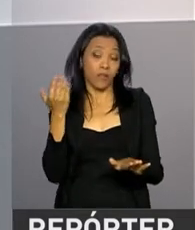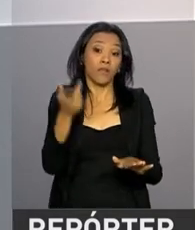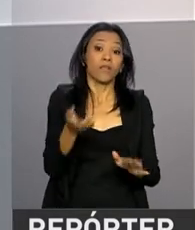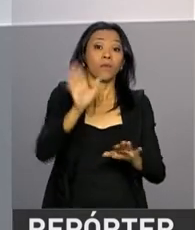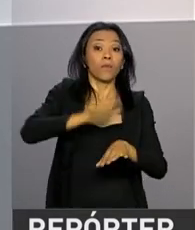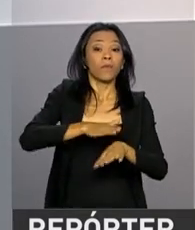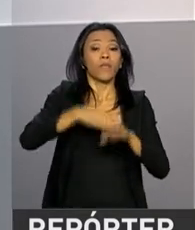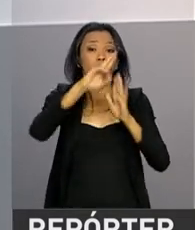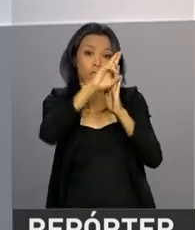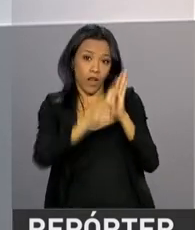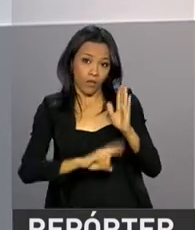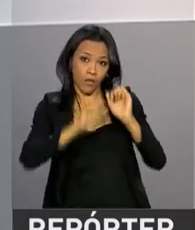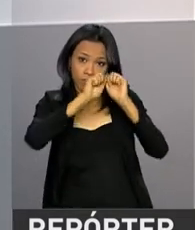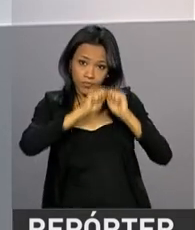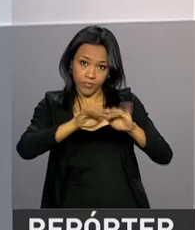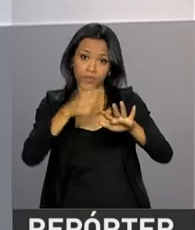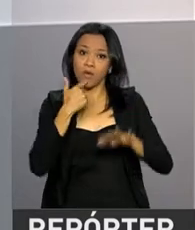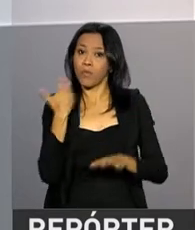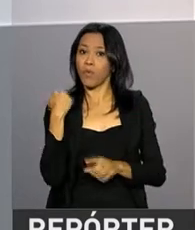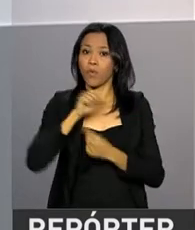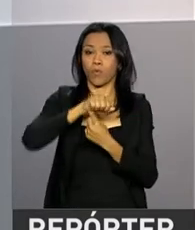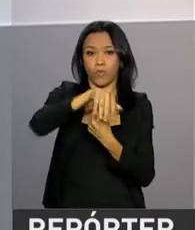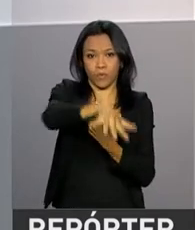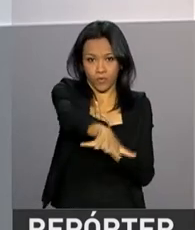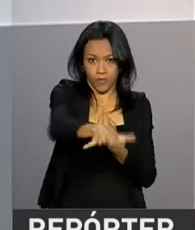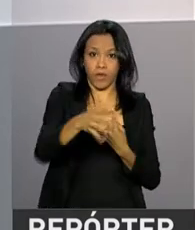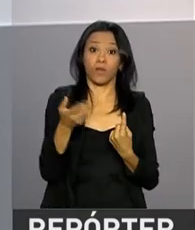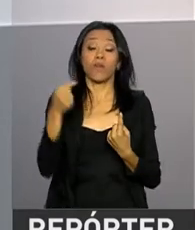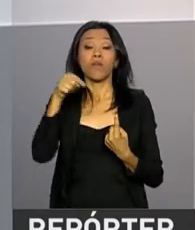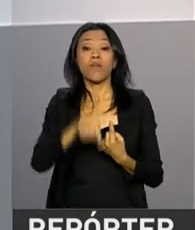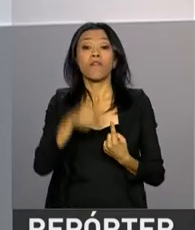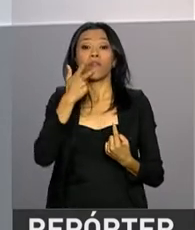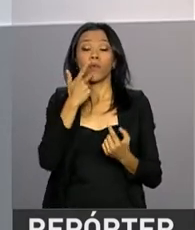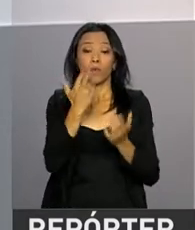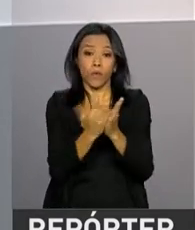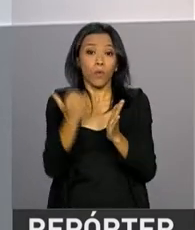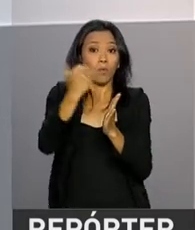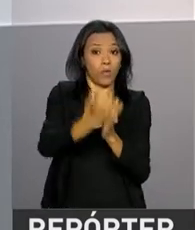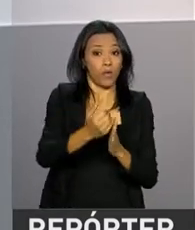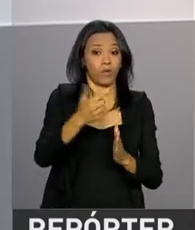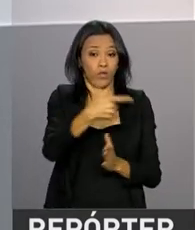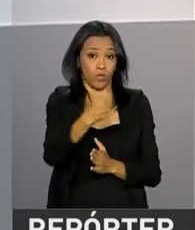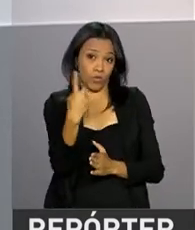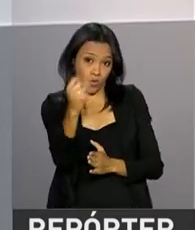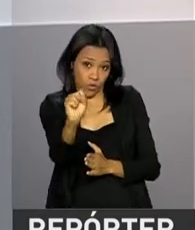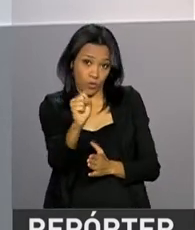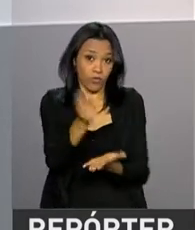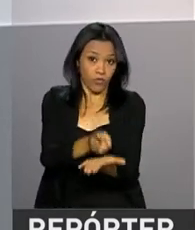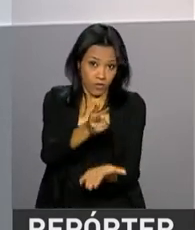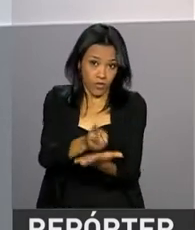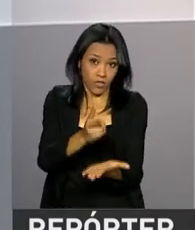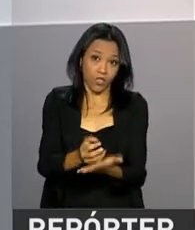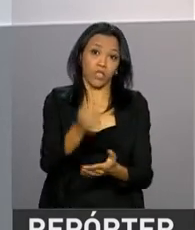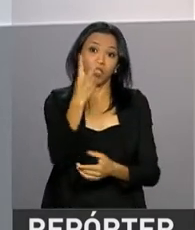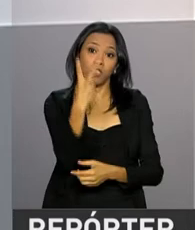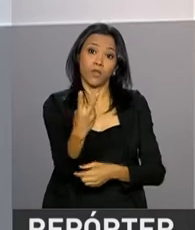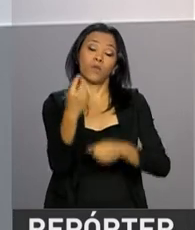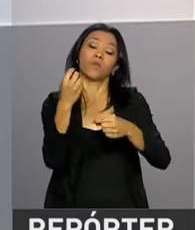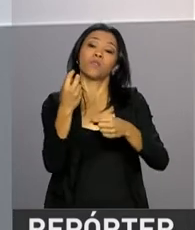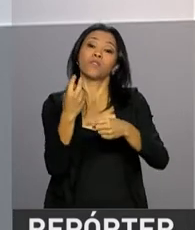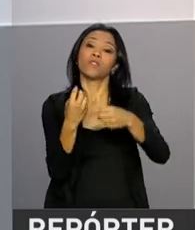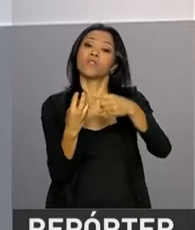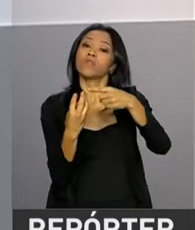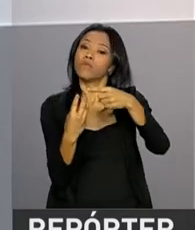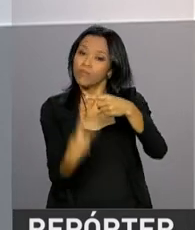focus divulgado agora há pouco pelo banco central a previsão de crescimento para 2018 foi mantida em dois e meio por cento